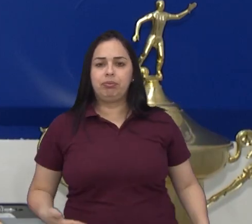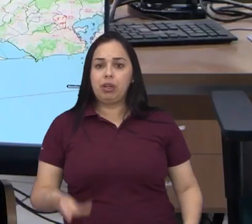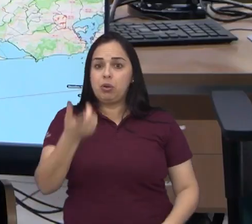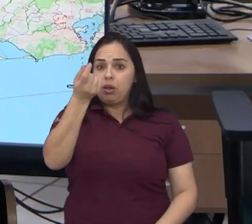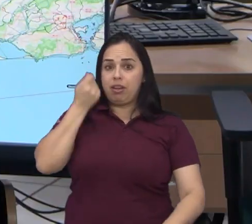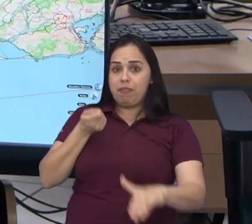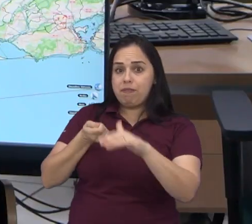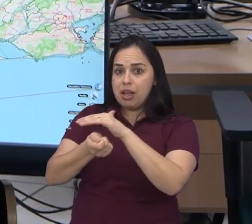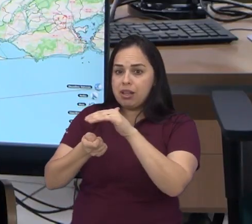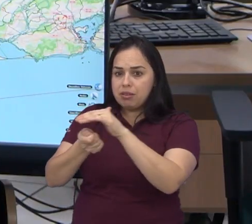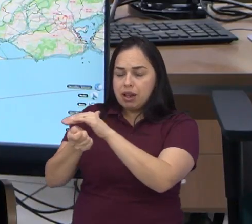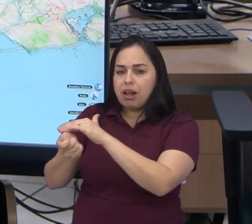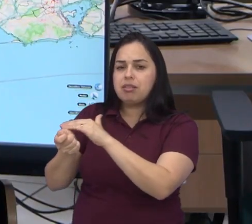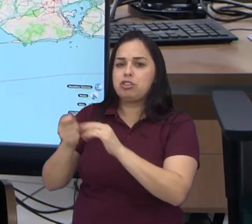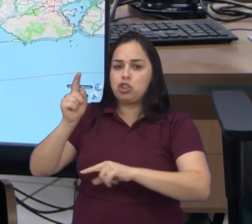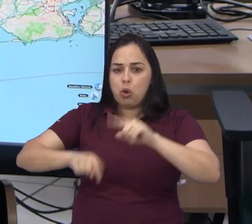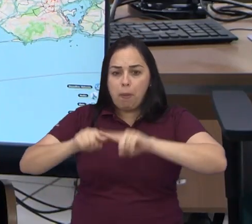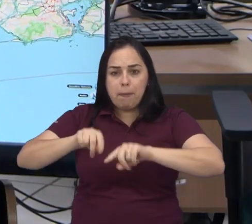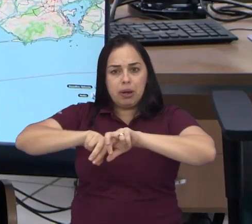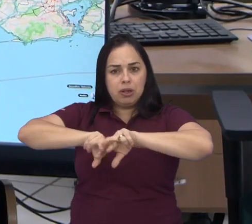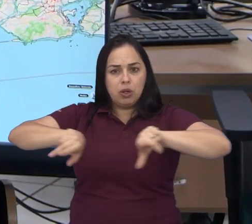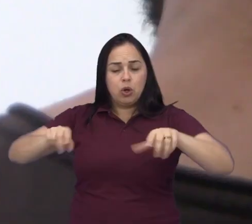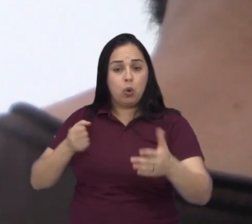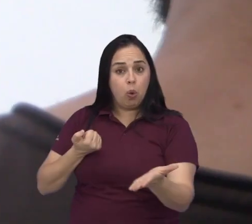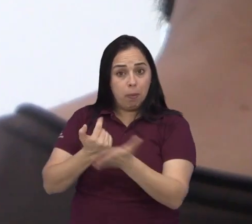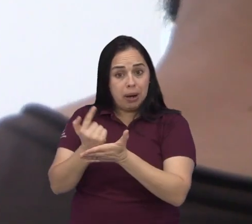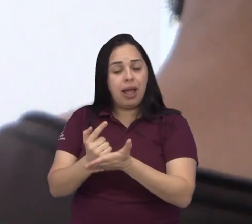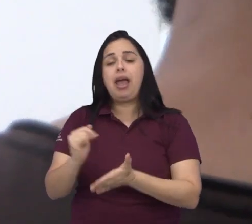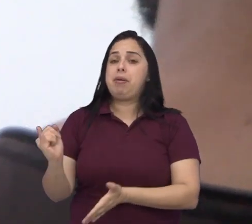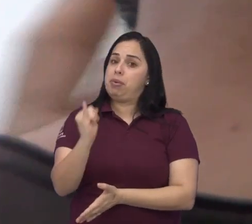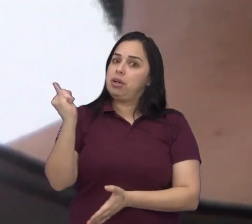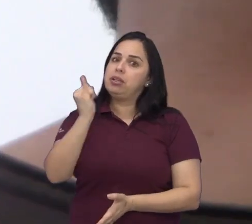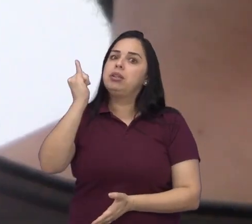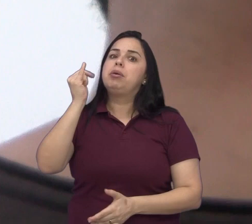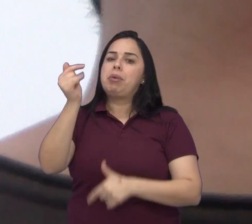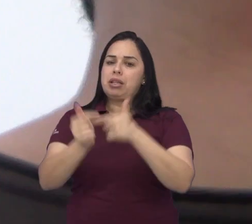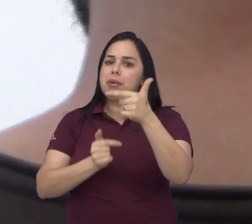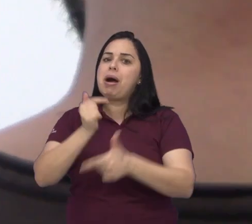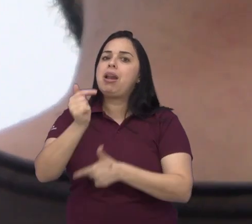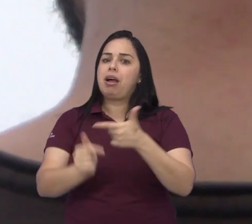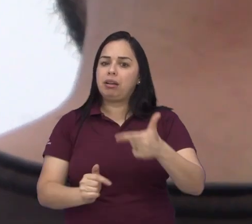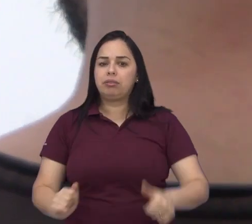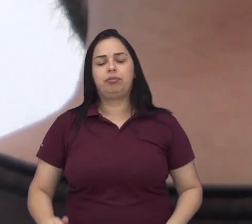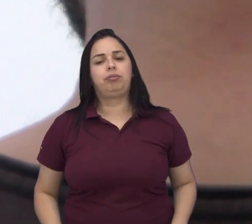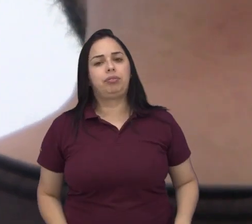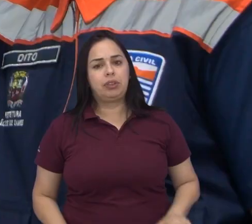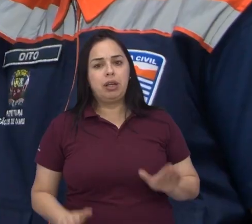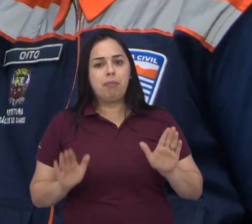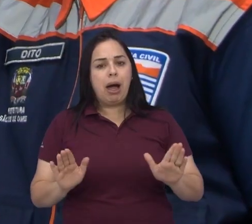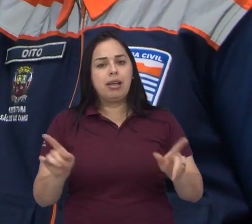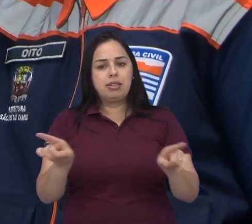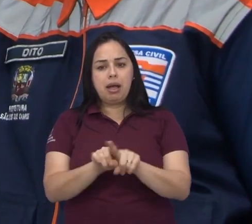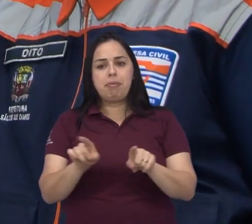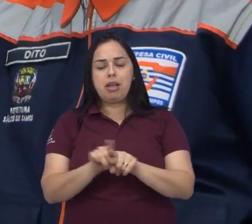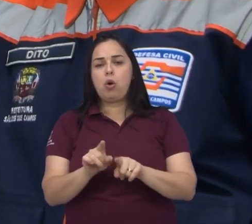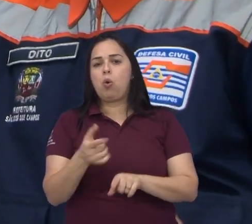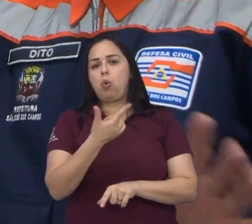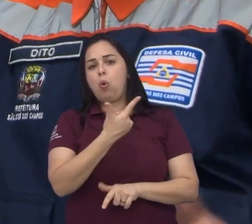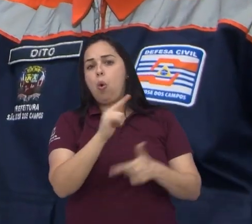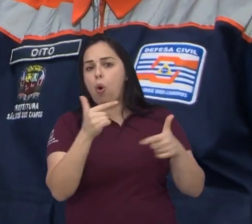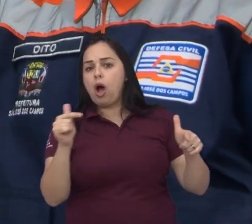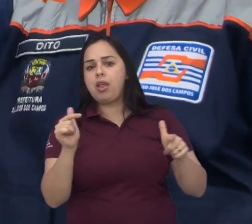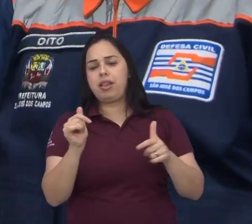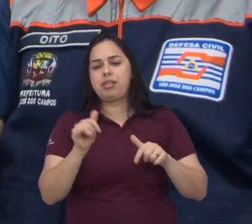isso. Os investimentos em recursos materiais são pontos chaves para o trabalho de prevenção. Mas também é